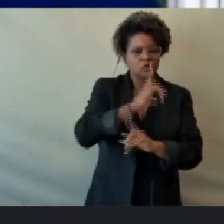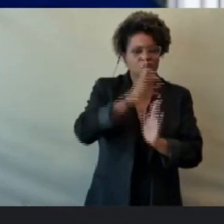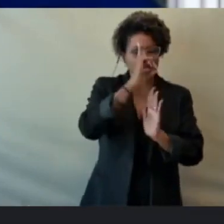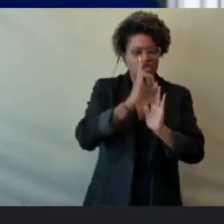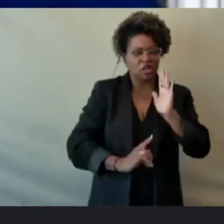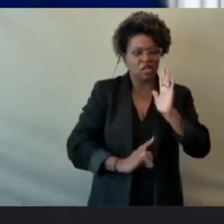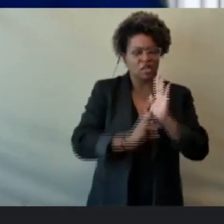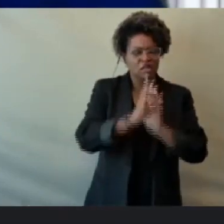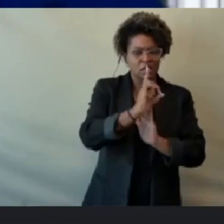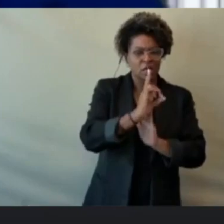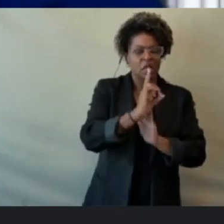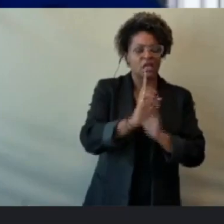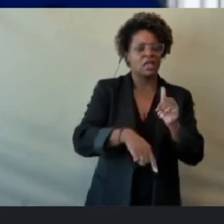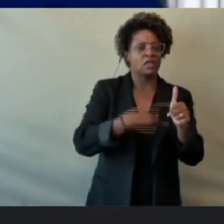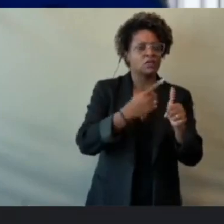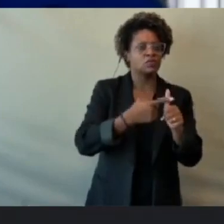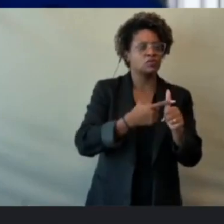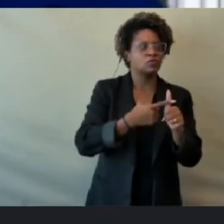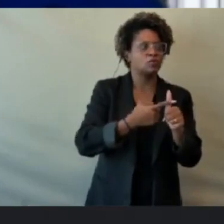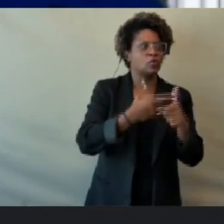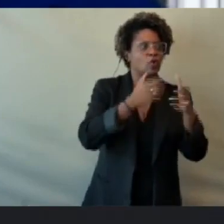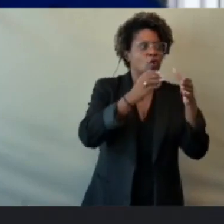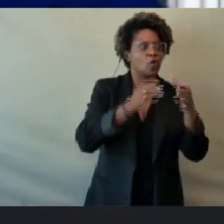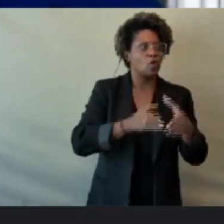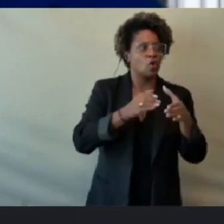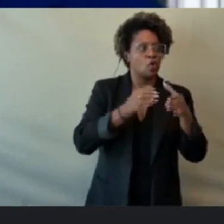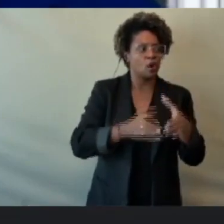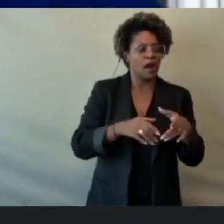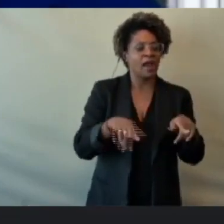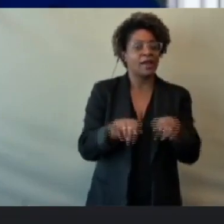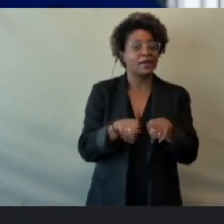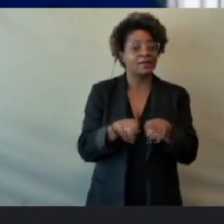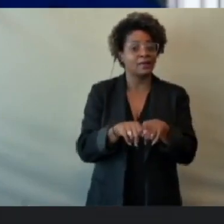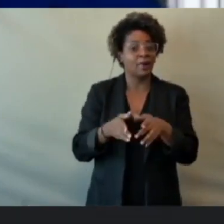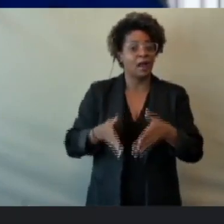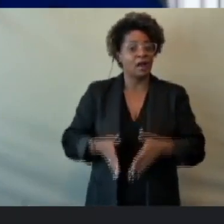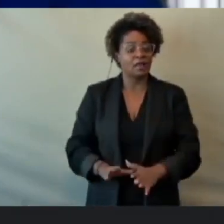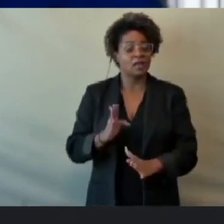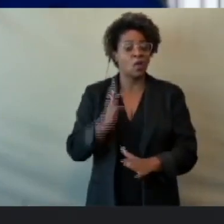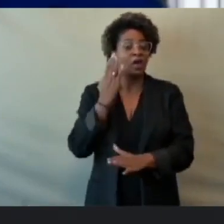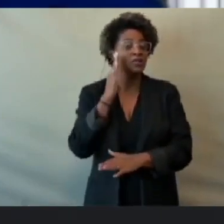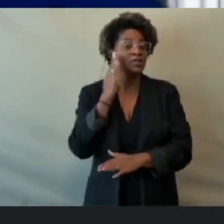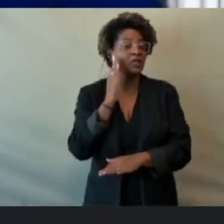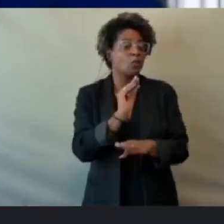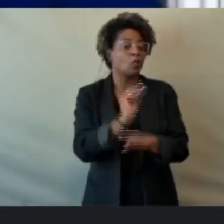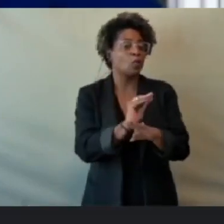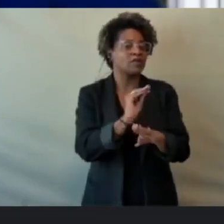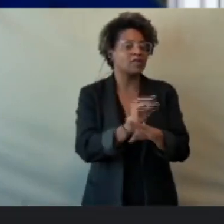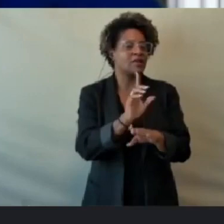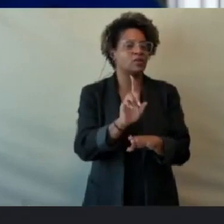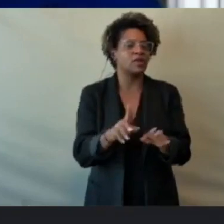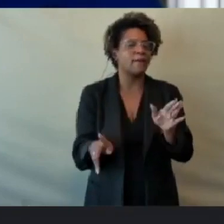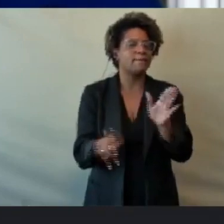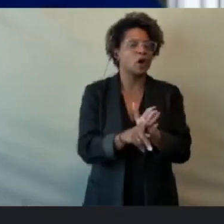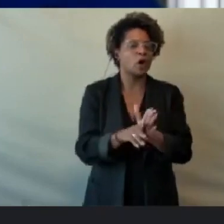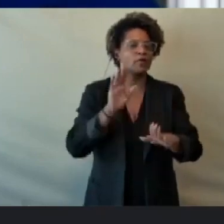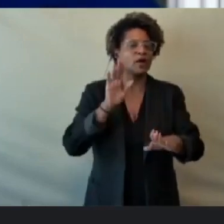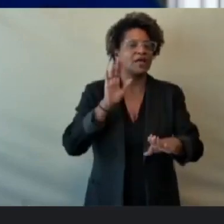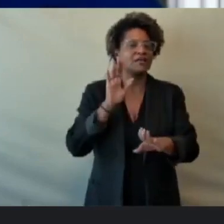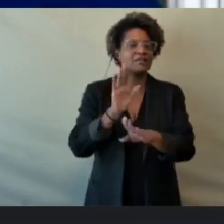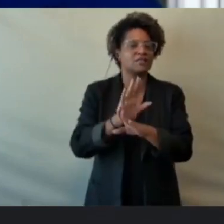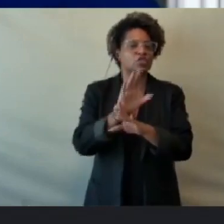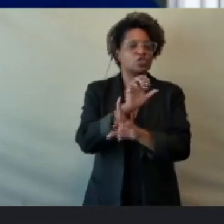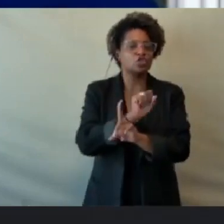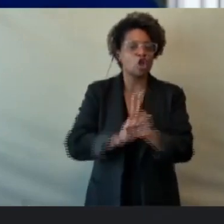territorialização, a gente entende o cuidado como uma ação social, não como um cuidado de saúde específico,